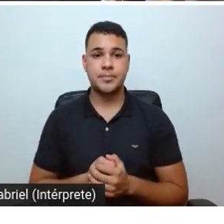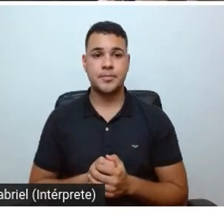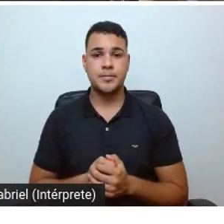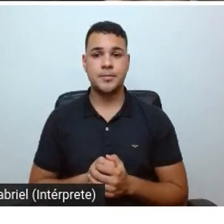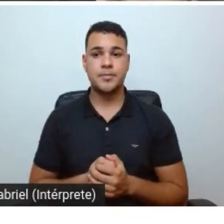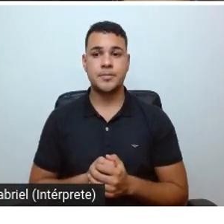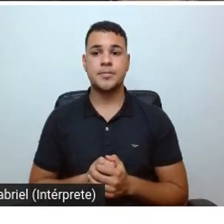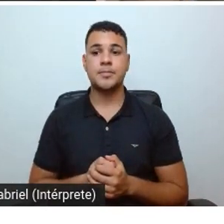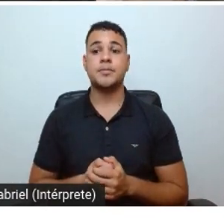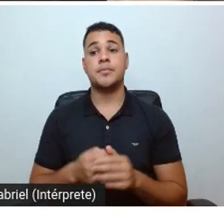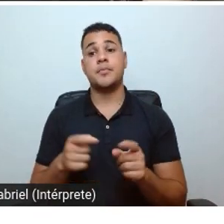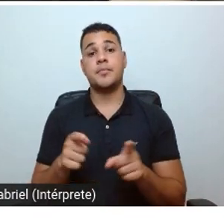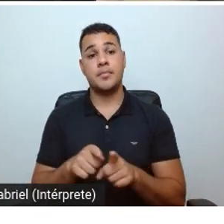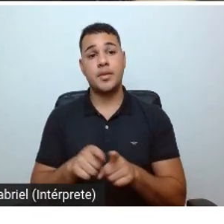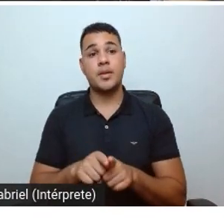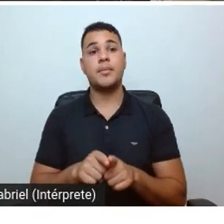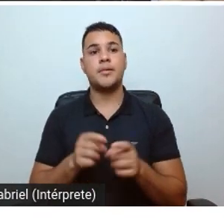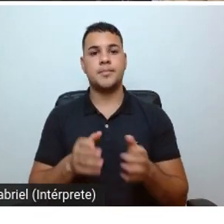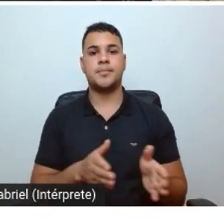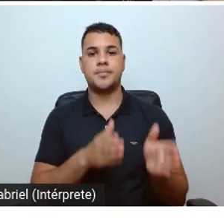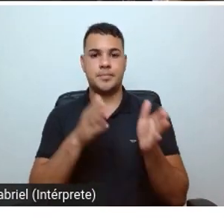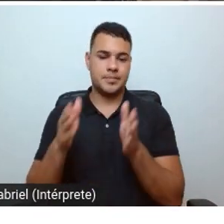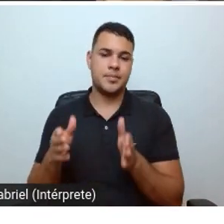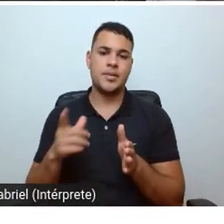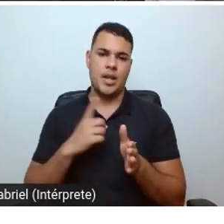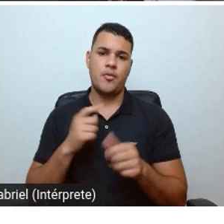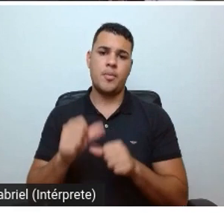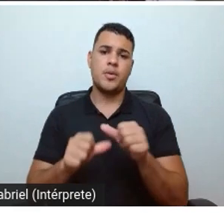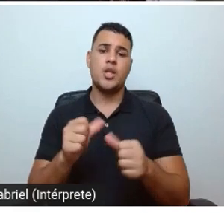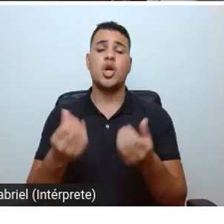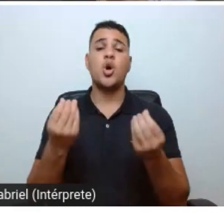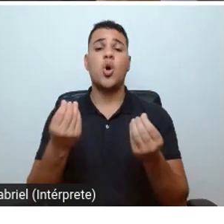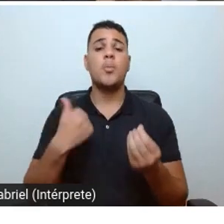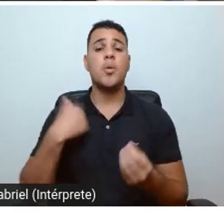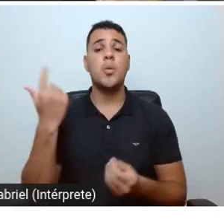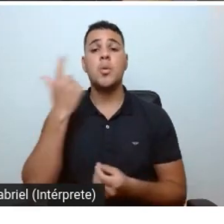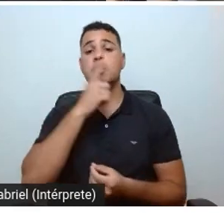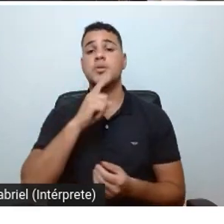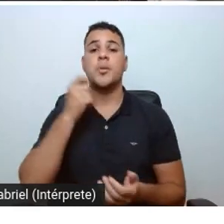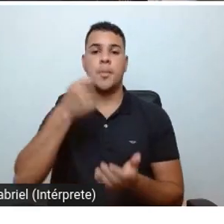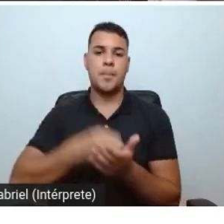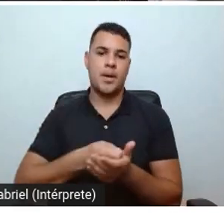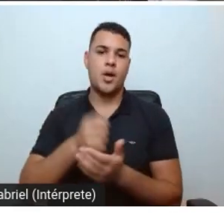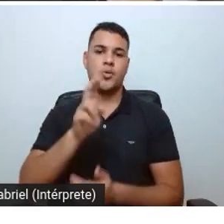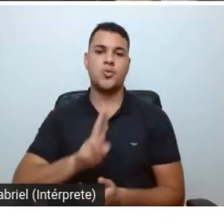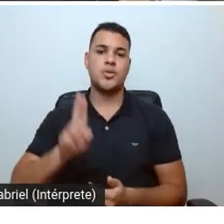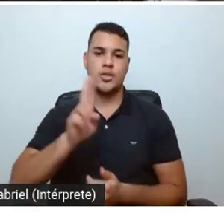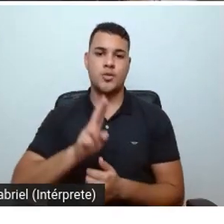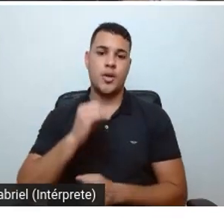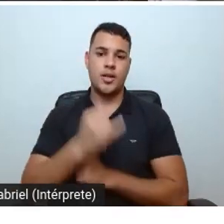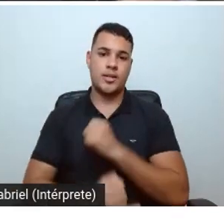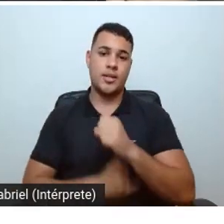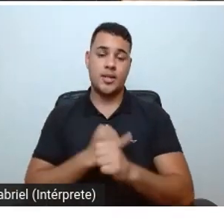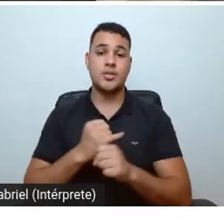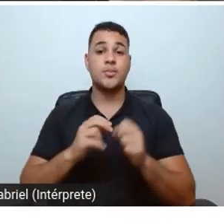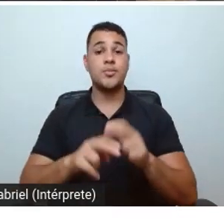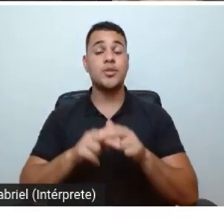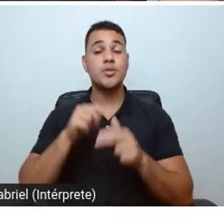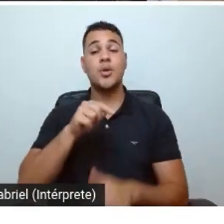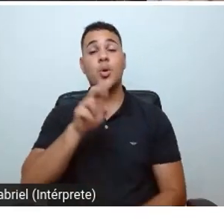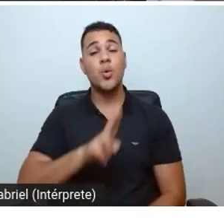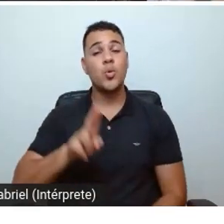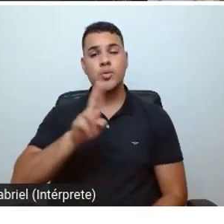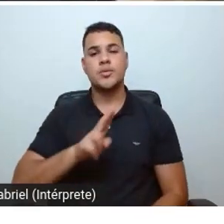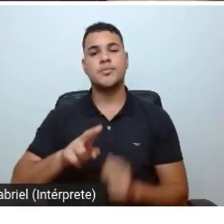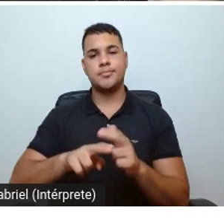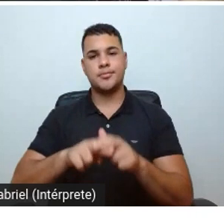teve uma mudança para como eu posso pagar pela internet, né? Então, a dúvida do uso do internet banking. E a gente vê